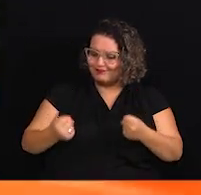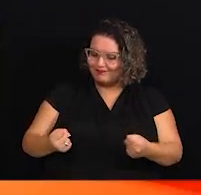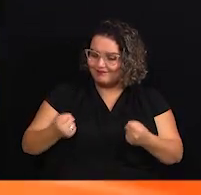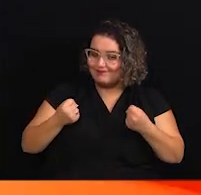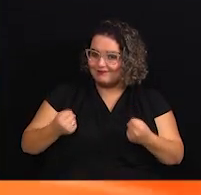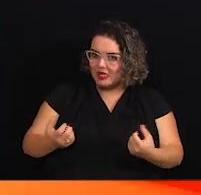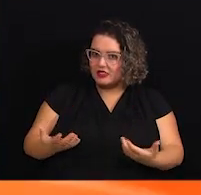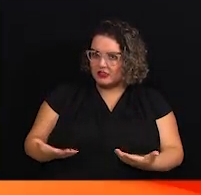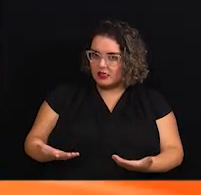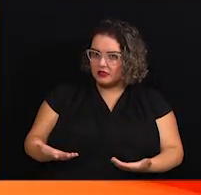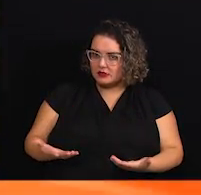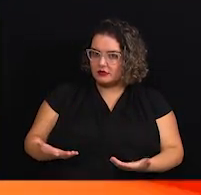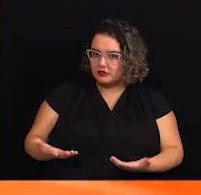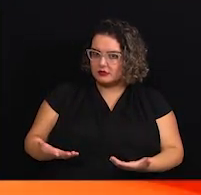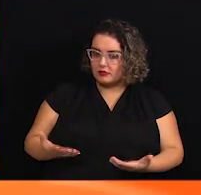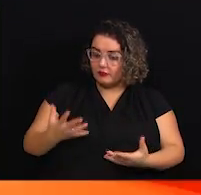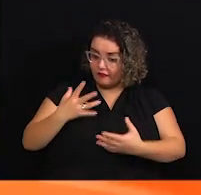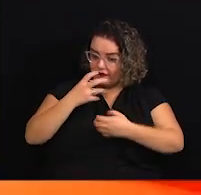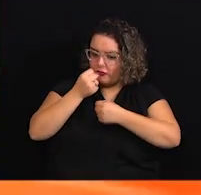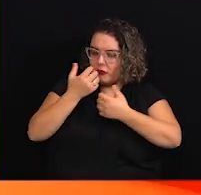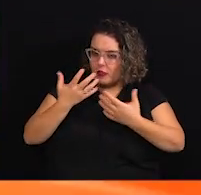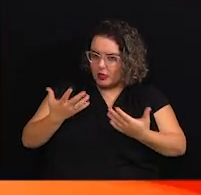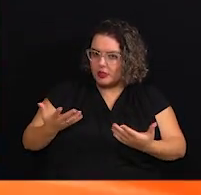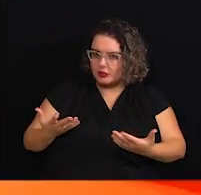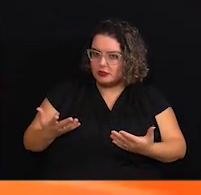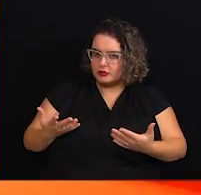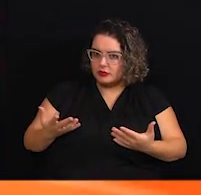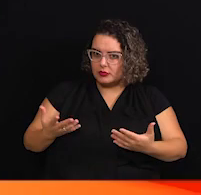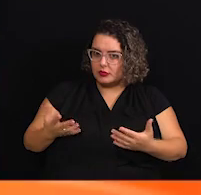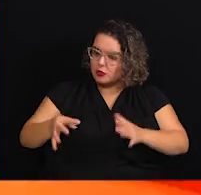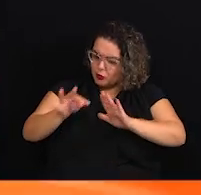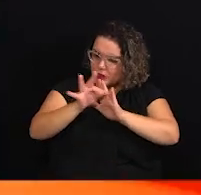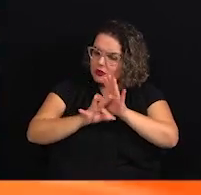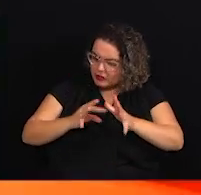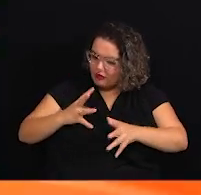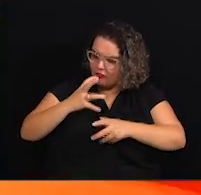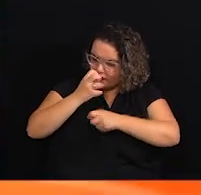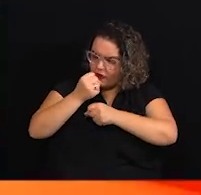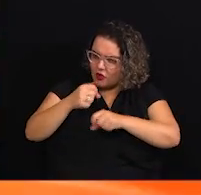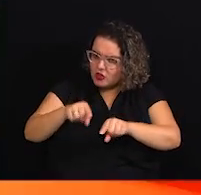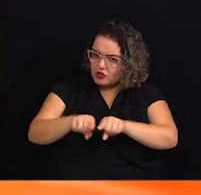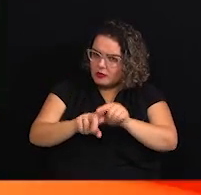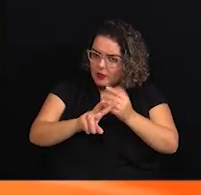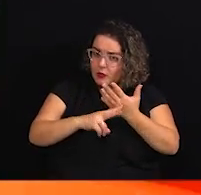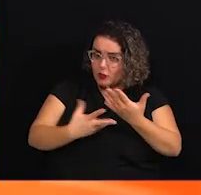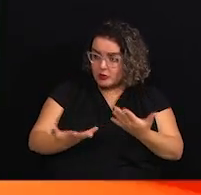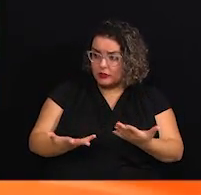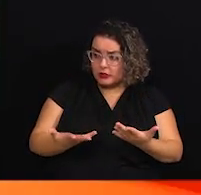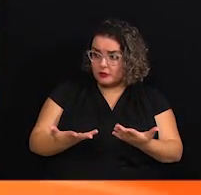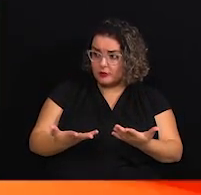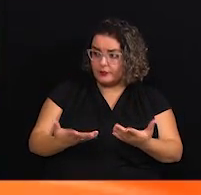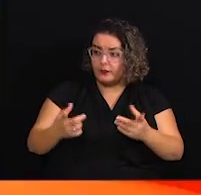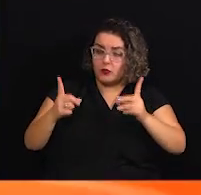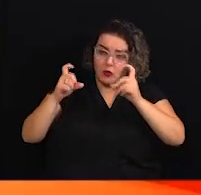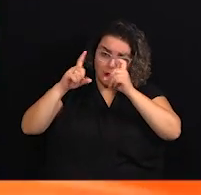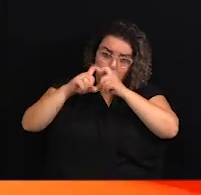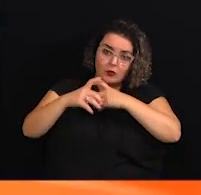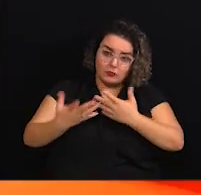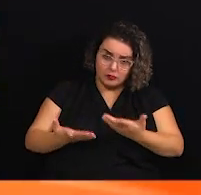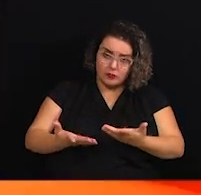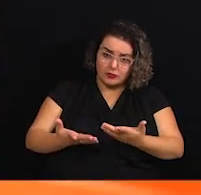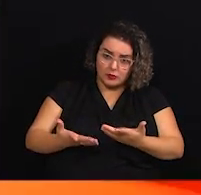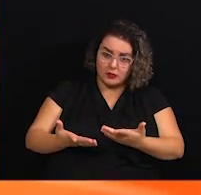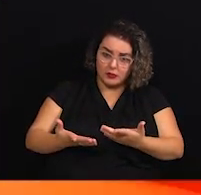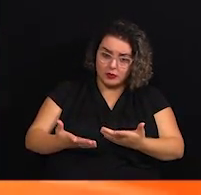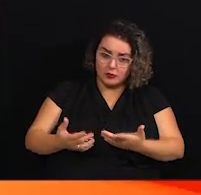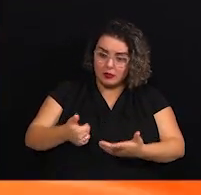Muito forte. E o texto também é forte por consequência disso, né? Então foi difícil, e tanto é que eu